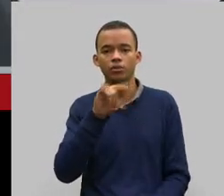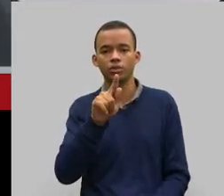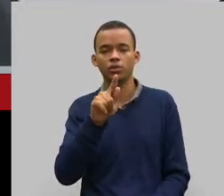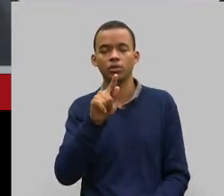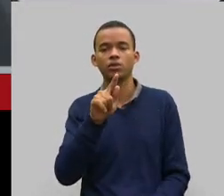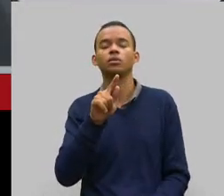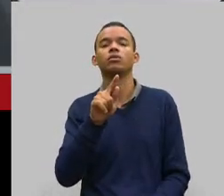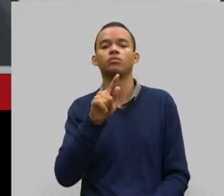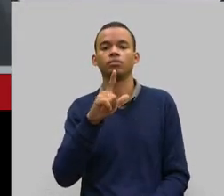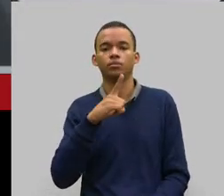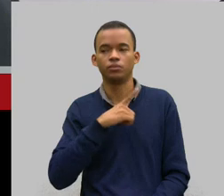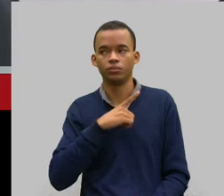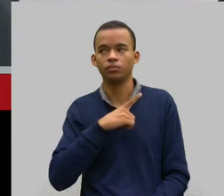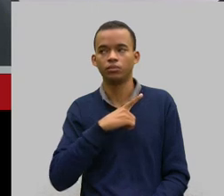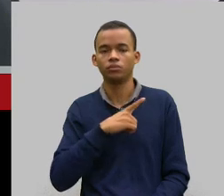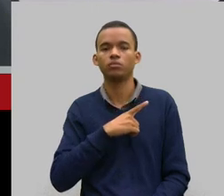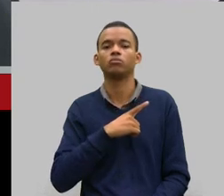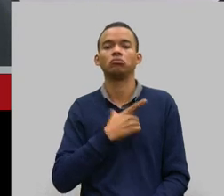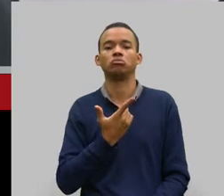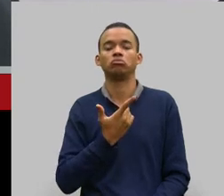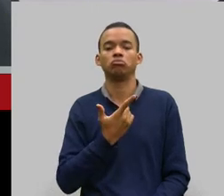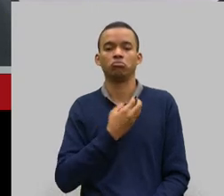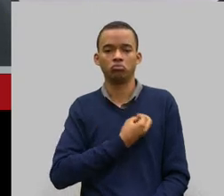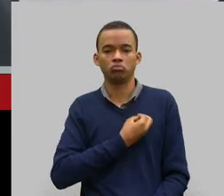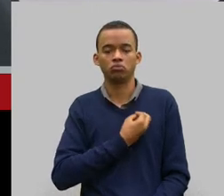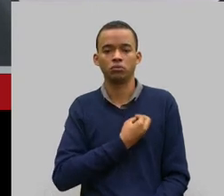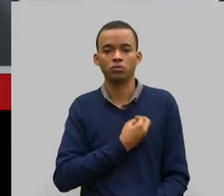vão adentrando aqui com muito prazer